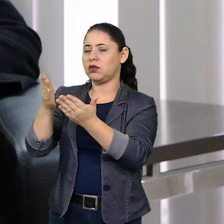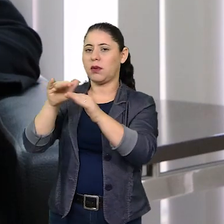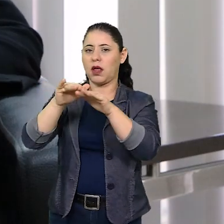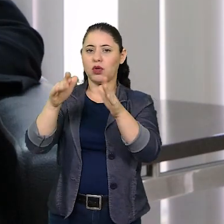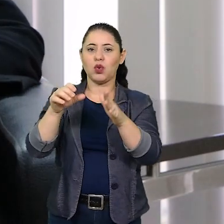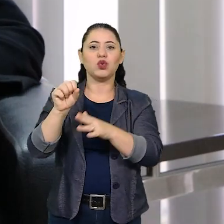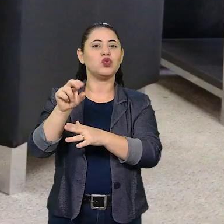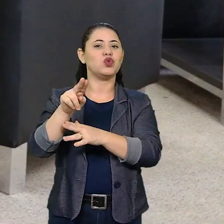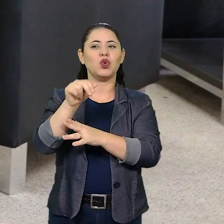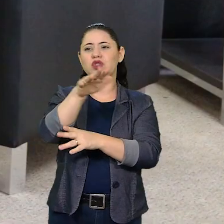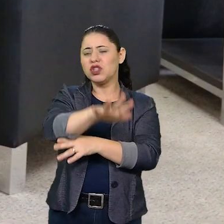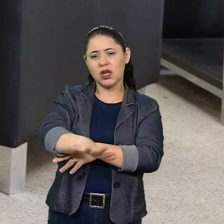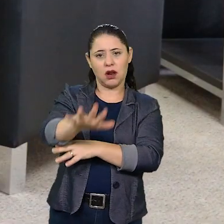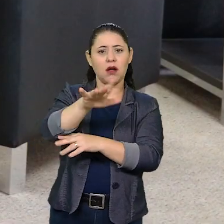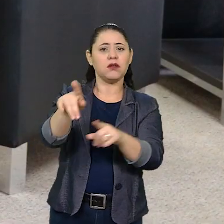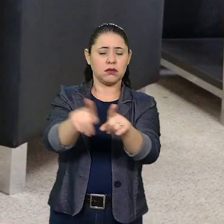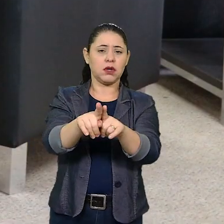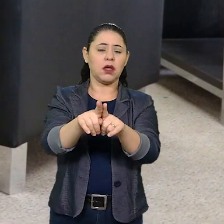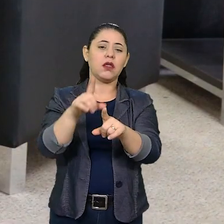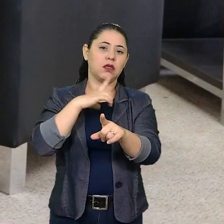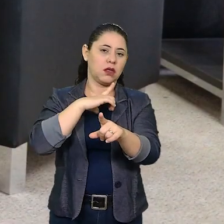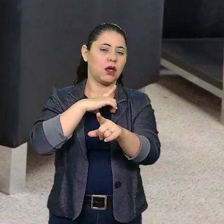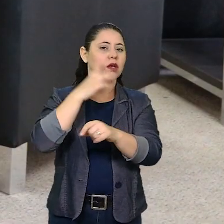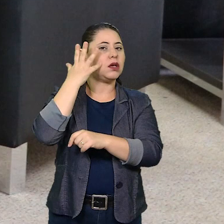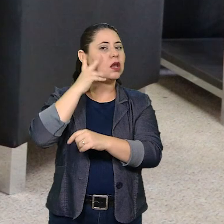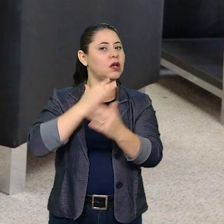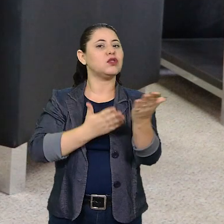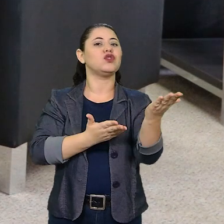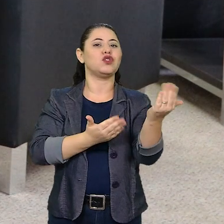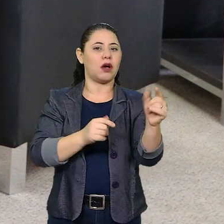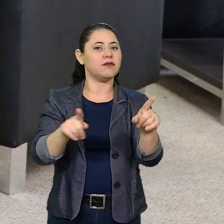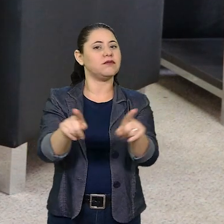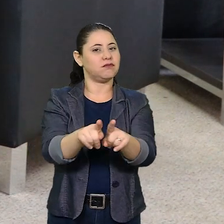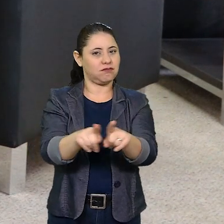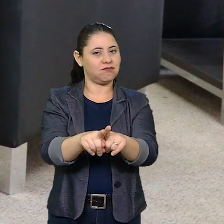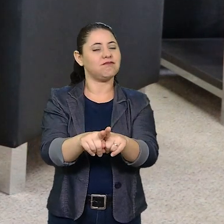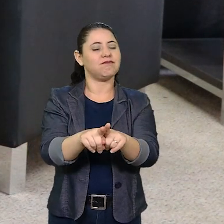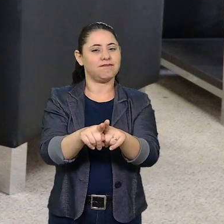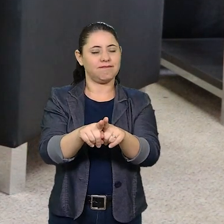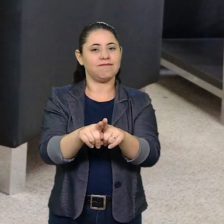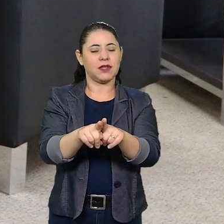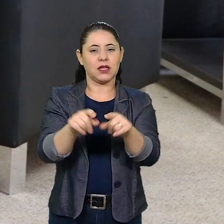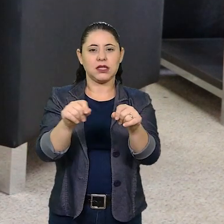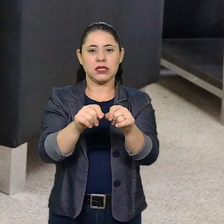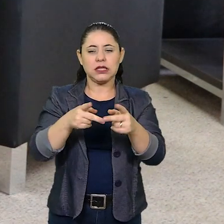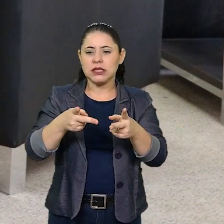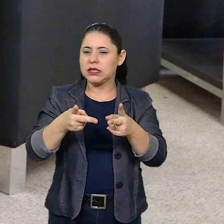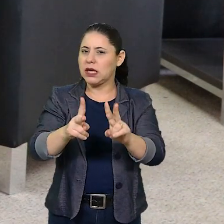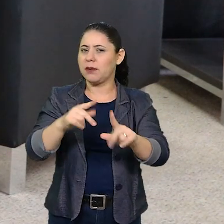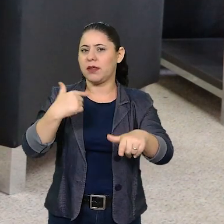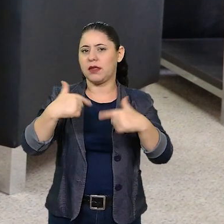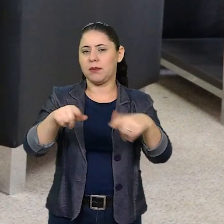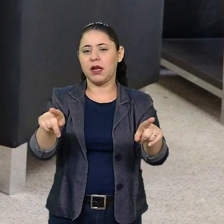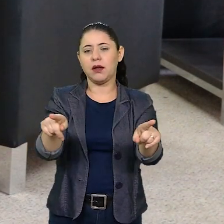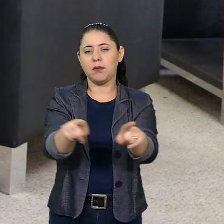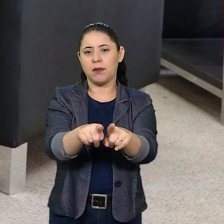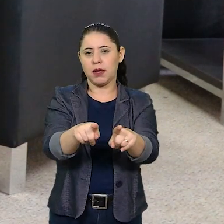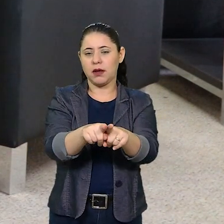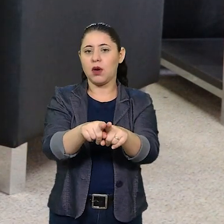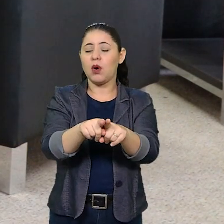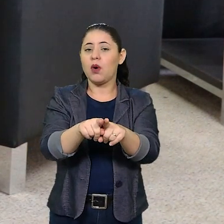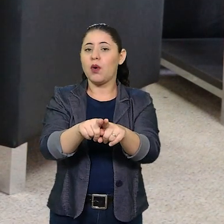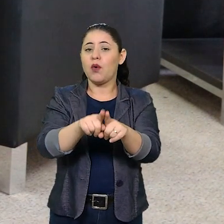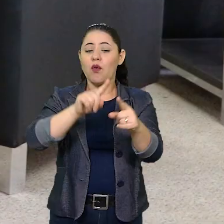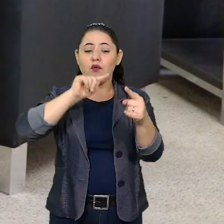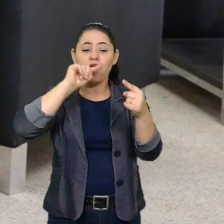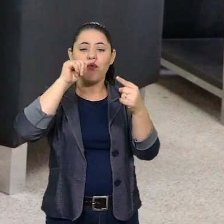na rede em geral, que recebe crianças e adolescentes. Então, nós estamos sempre trabalhando com esse